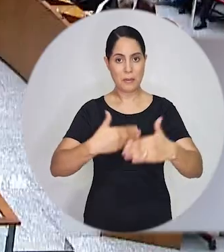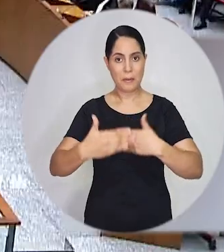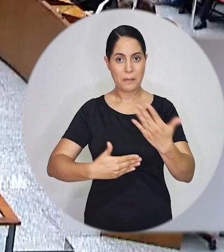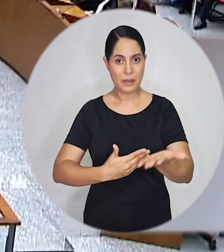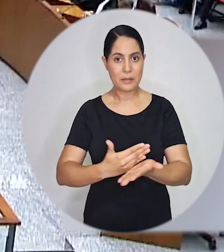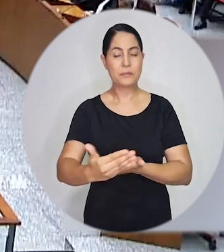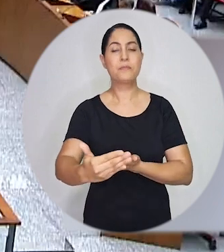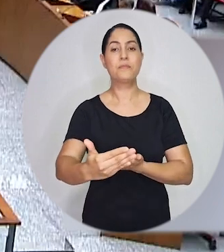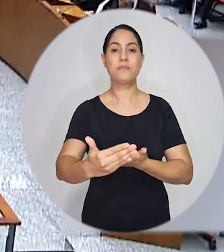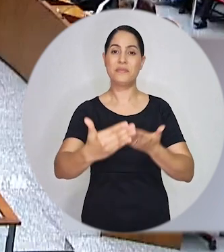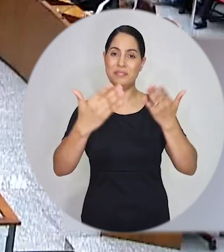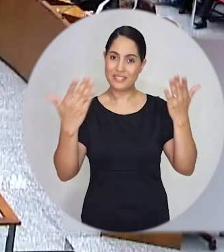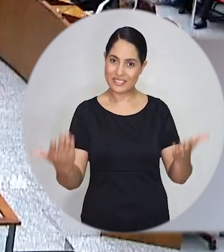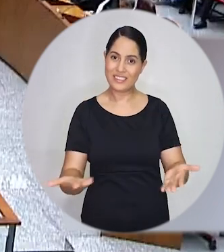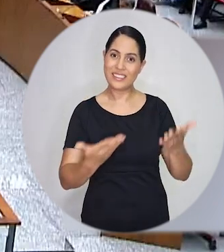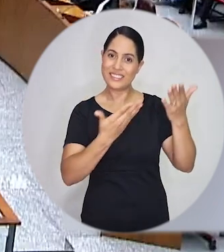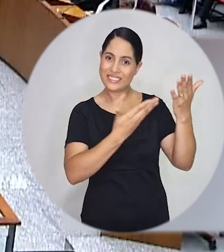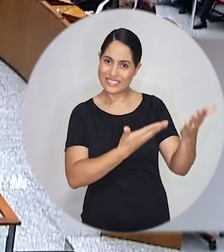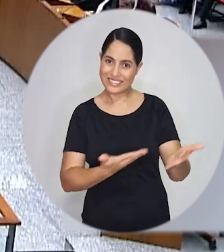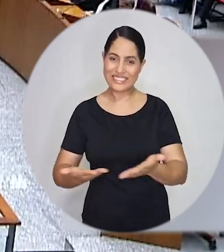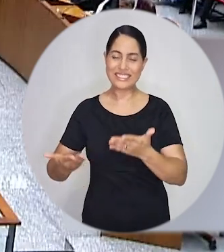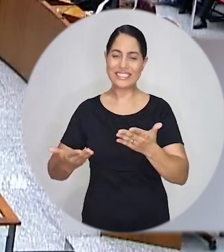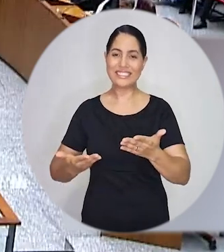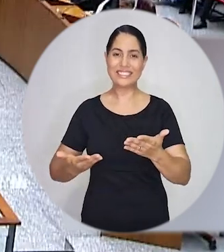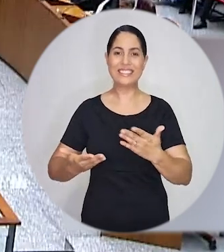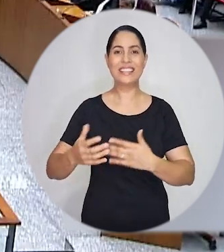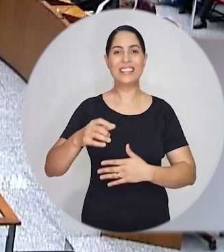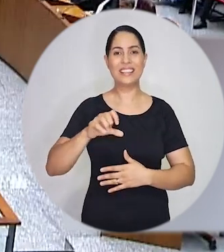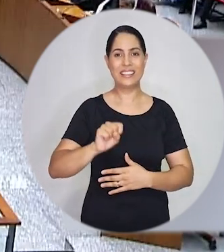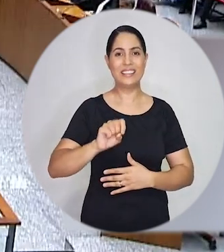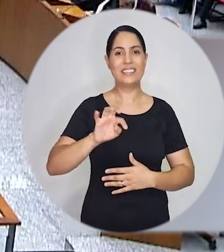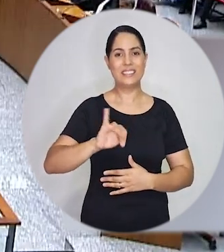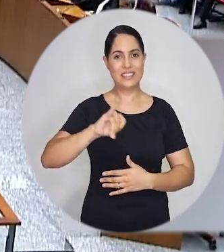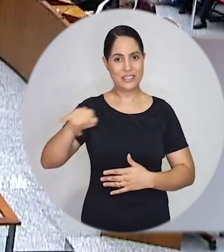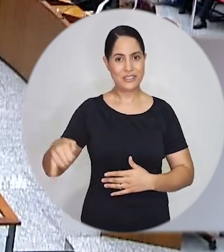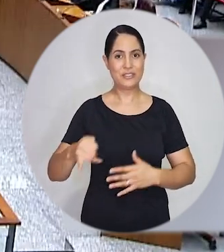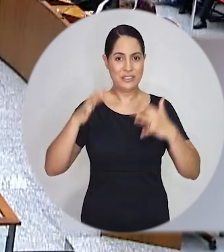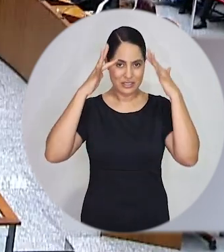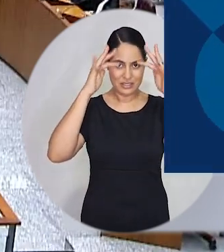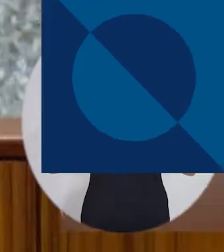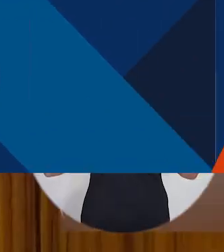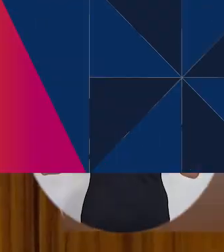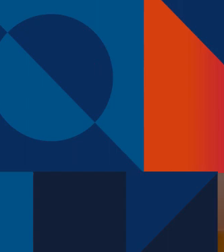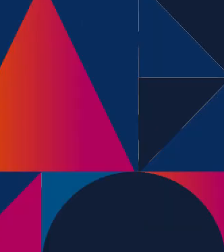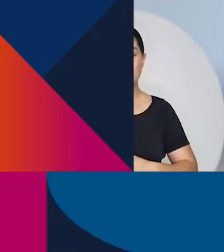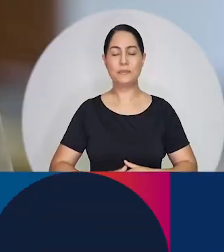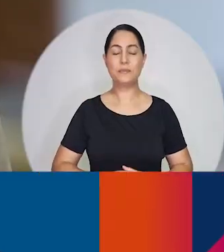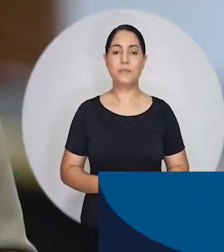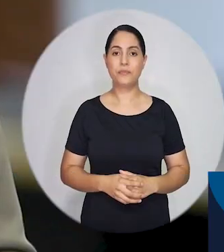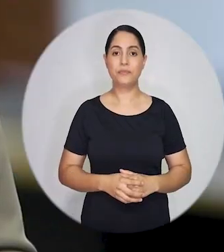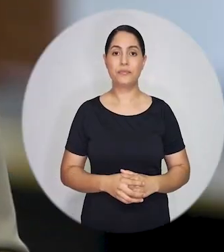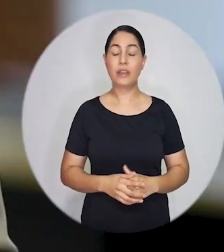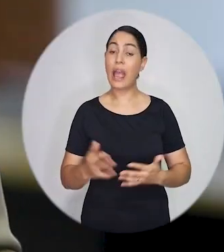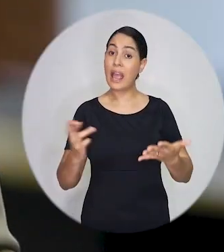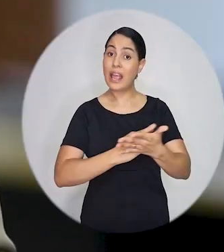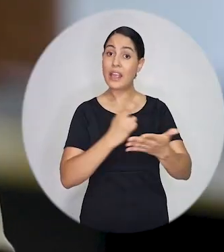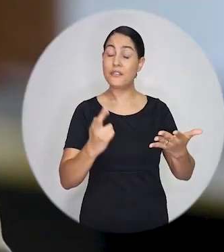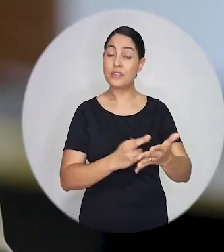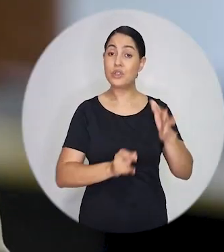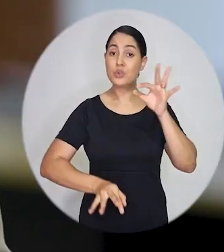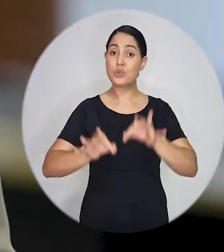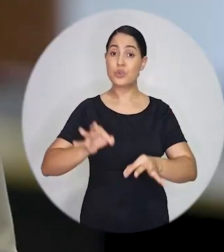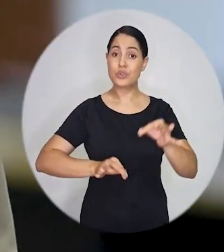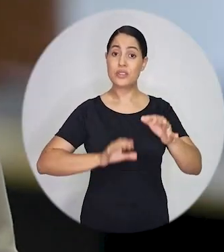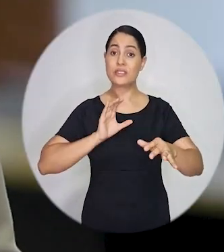que agora iniciam. Sejam muito bem-vindos ao Tribunal da Cidadania. A revista Justiça